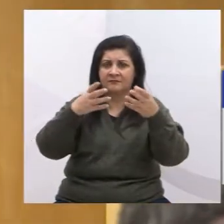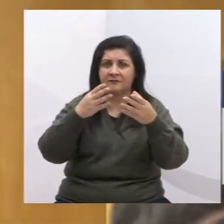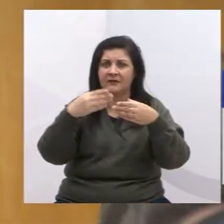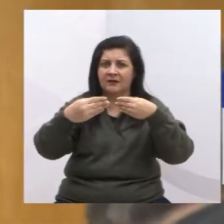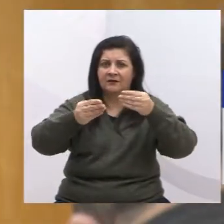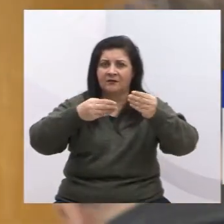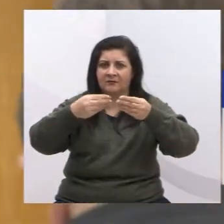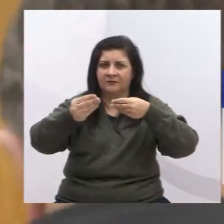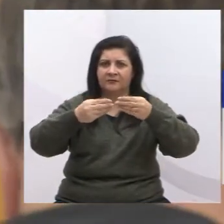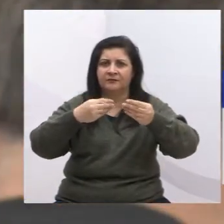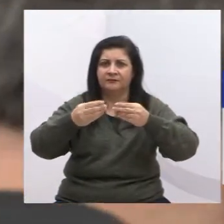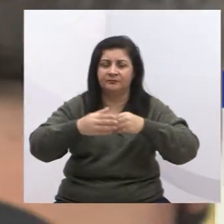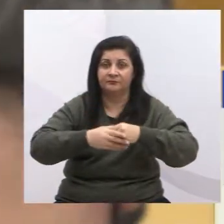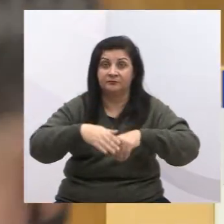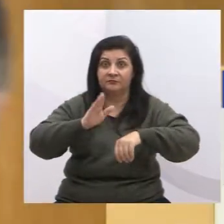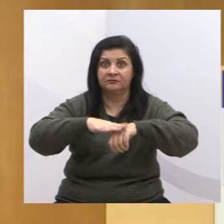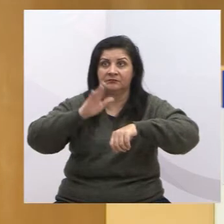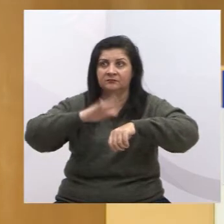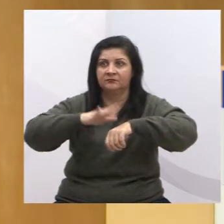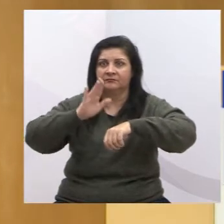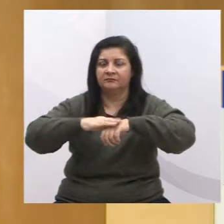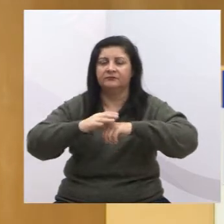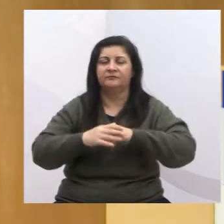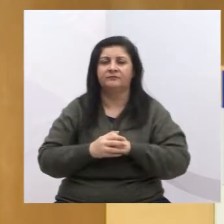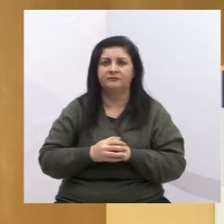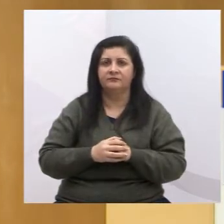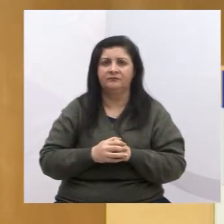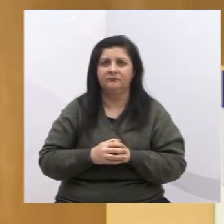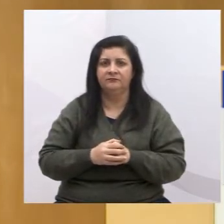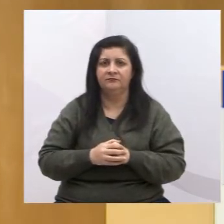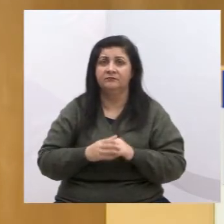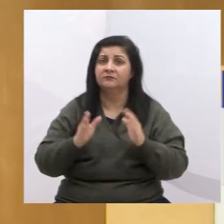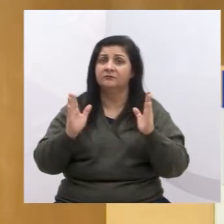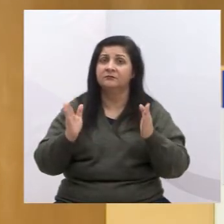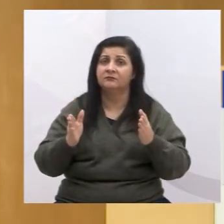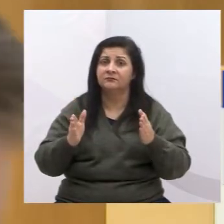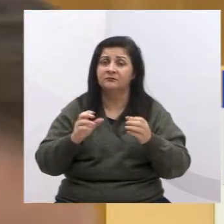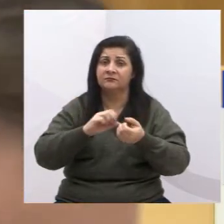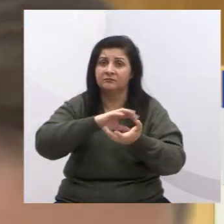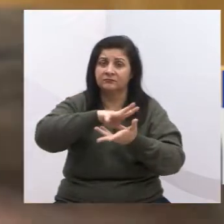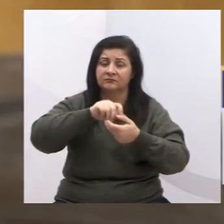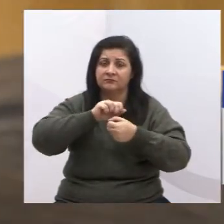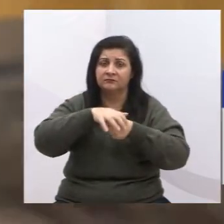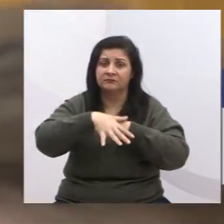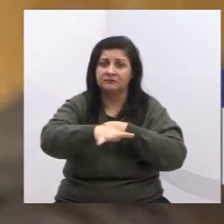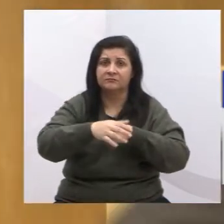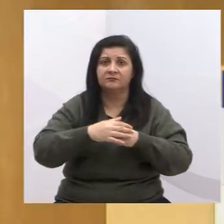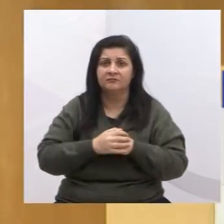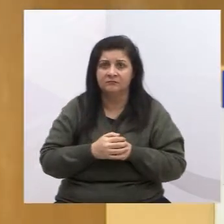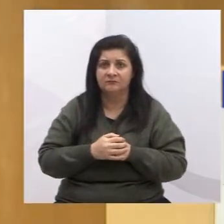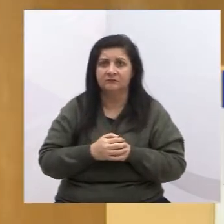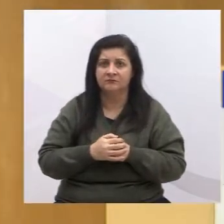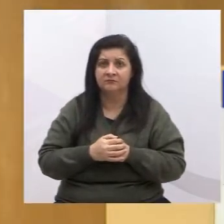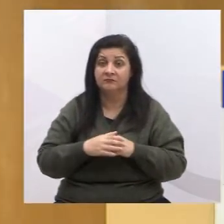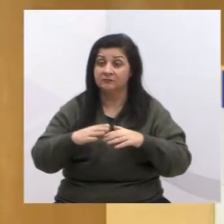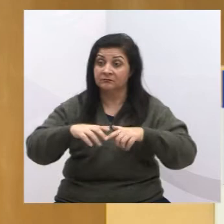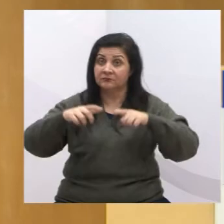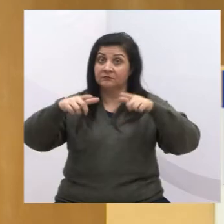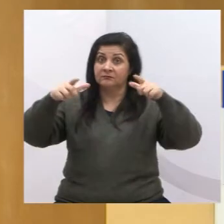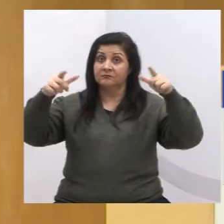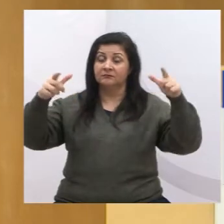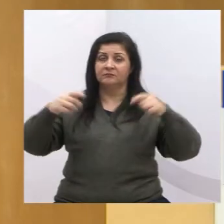descartáveis, cada vez vai aumentar mais. E nesse período de pandemia foi o que mais, talvez seja um dos segmentos que mais